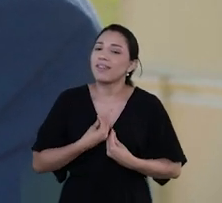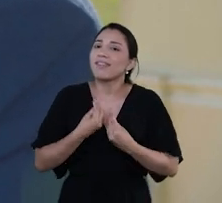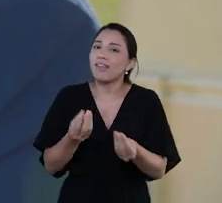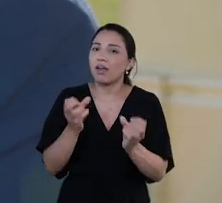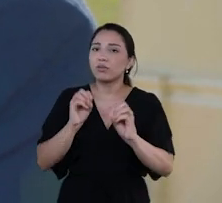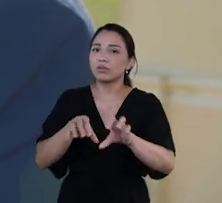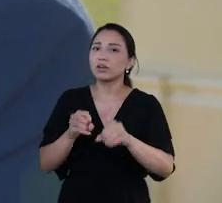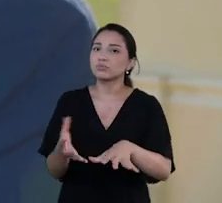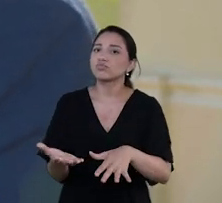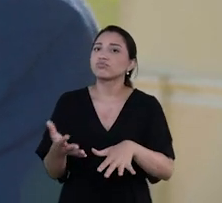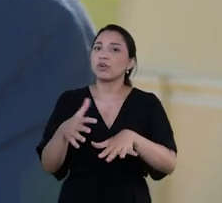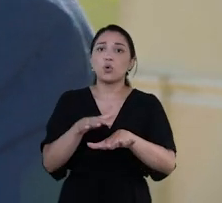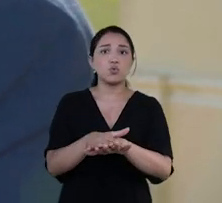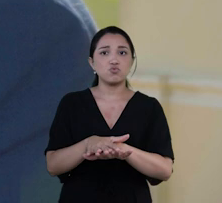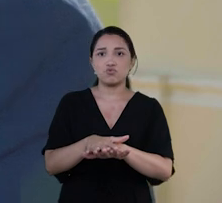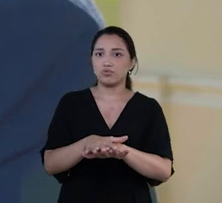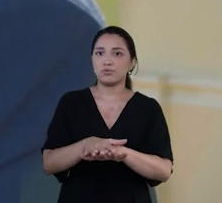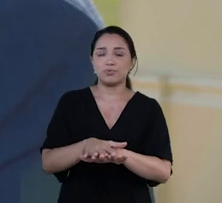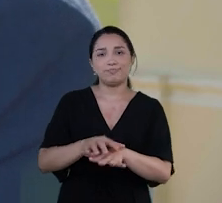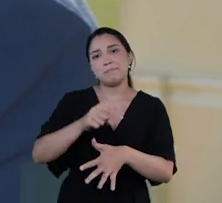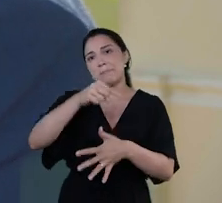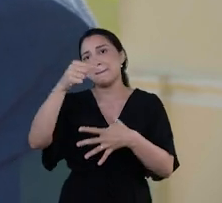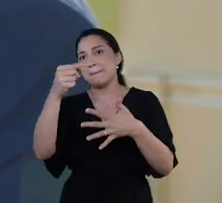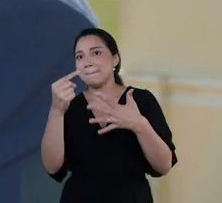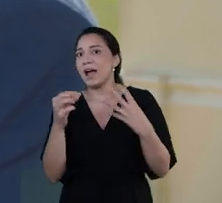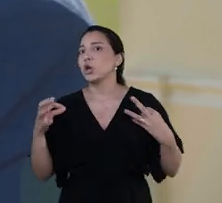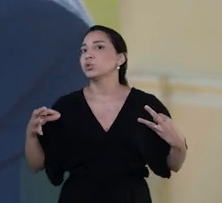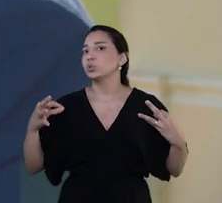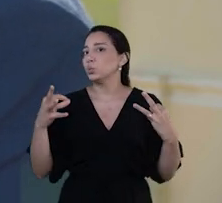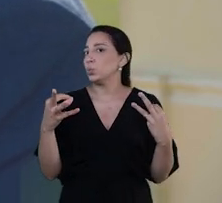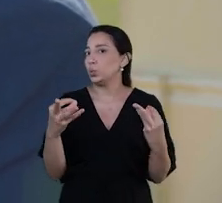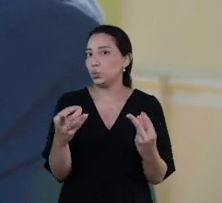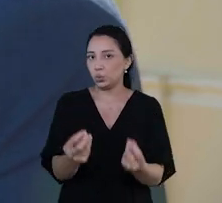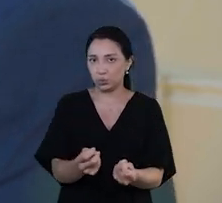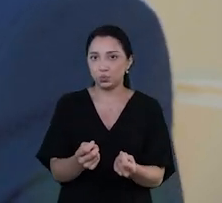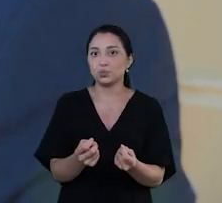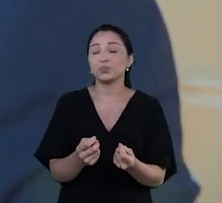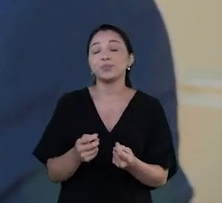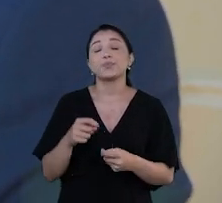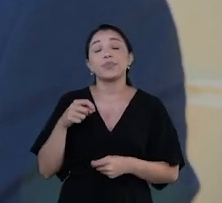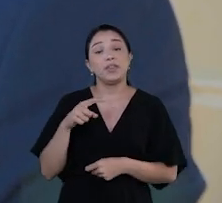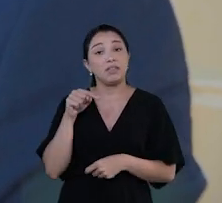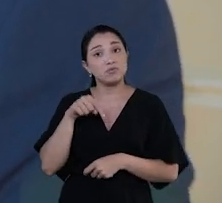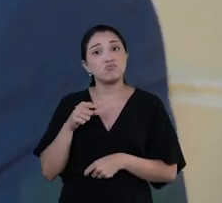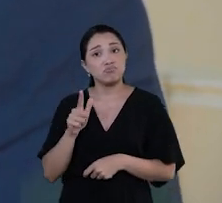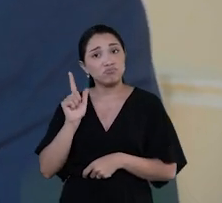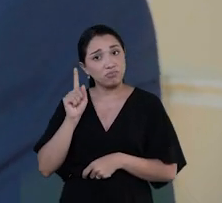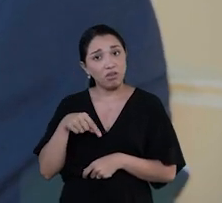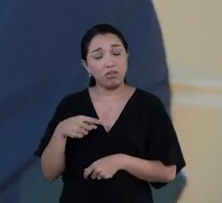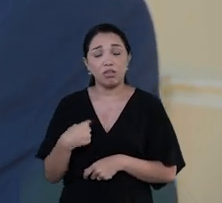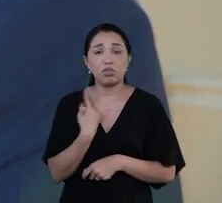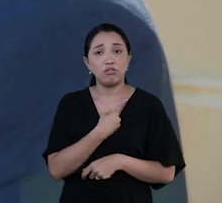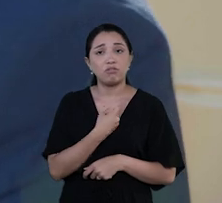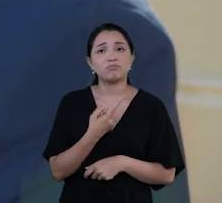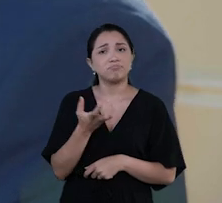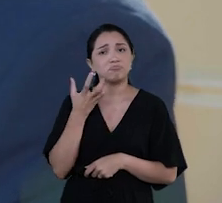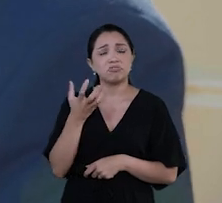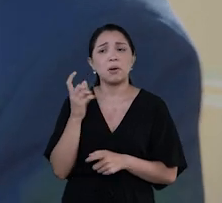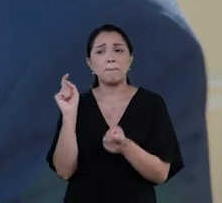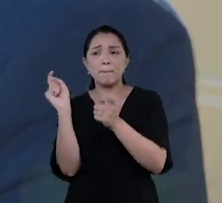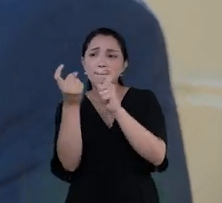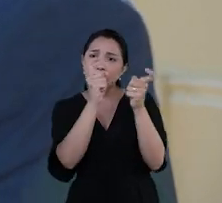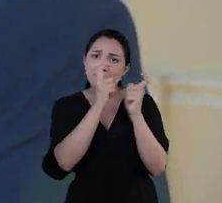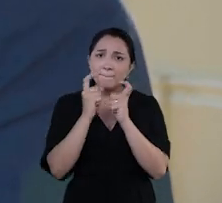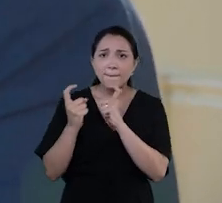inclusiva né sobre todos os aspectos é isso que a gente quer discutir para além eh de de simplesmente a